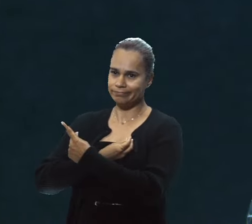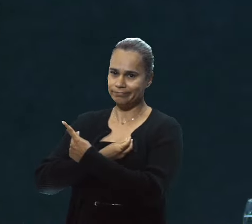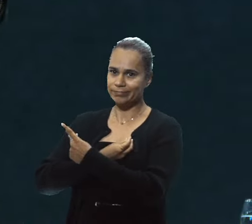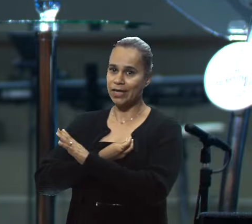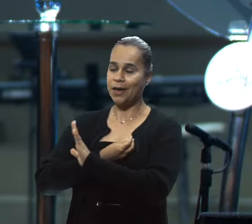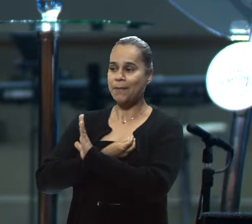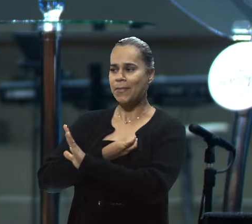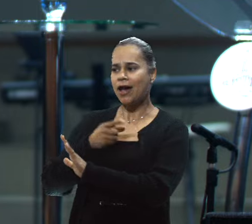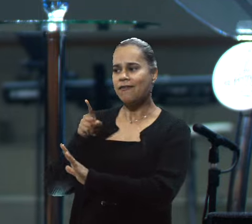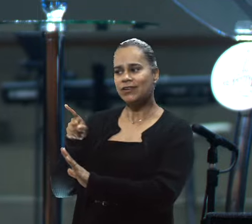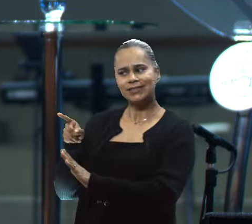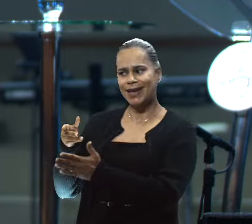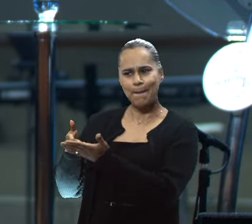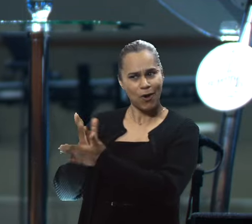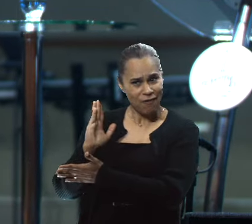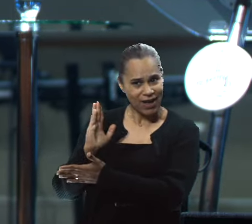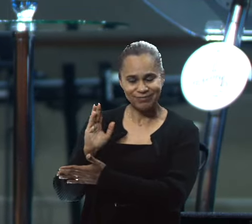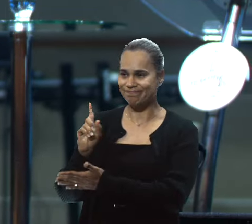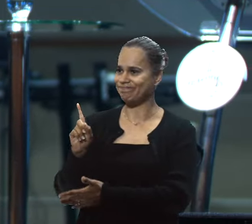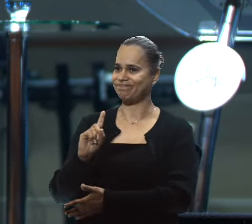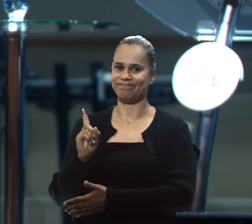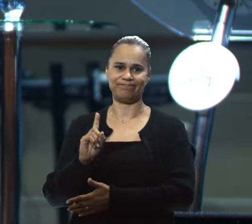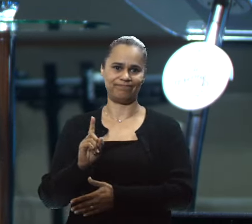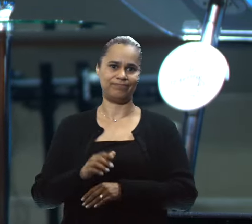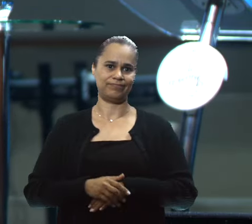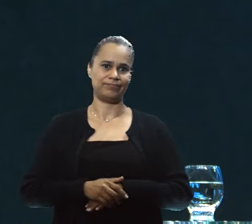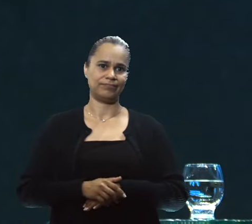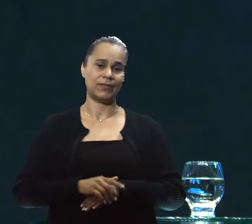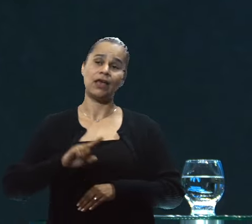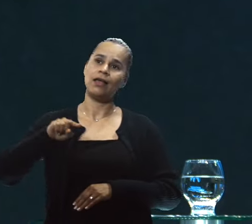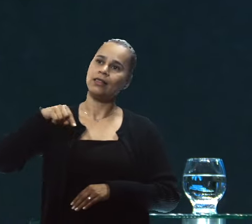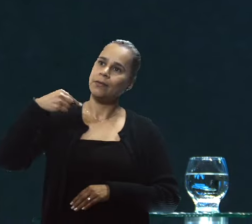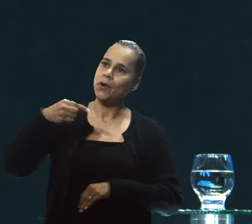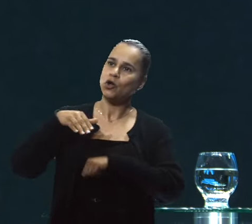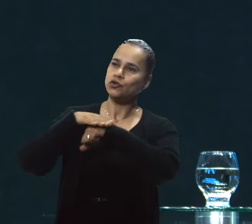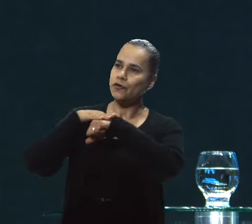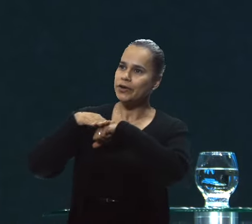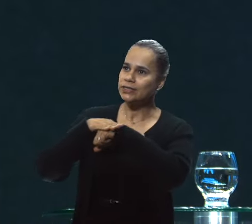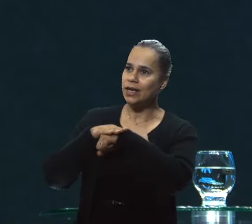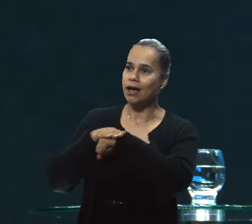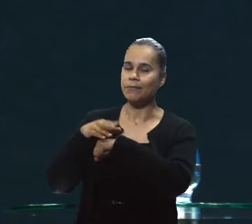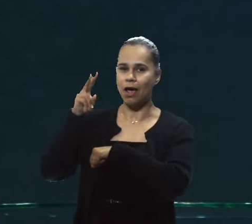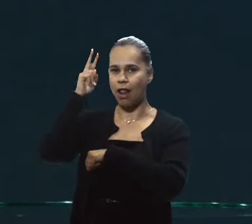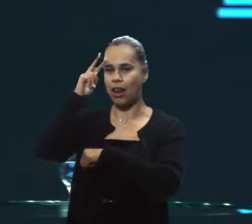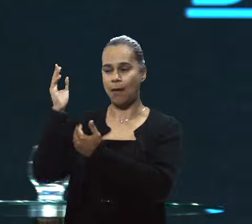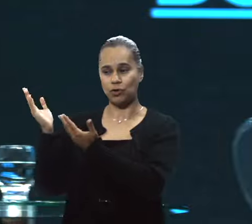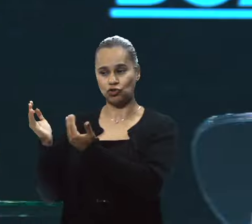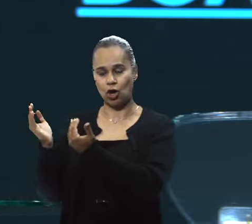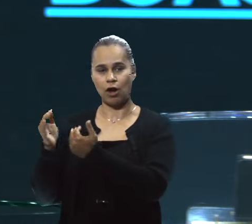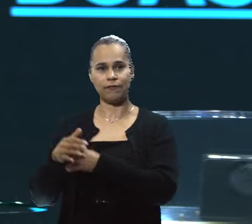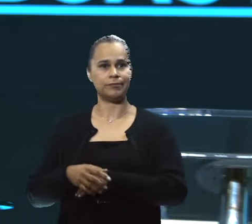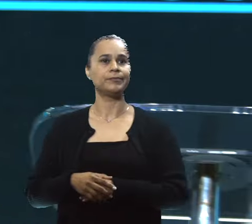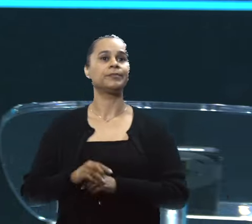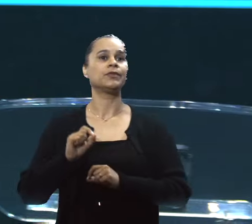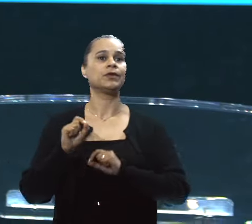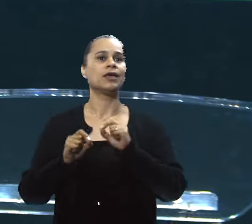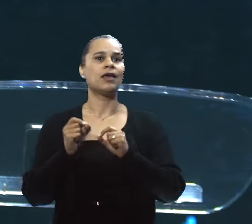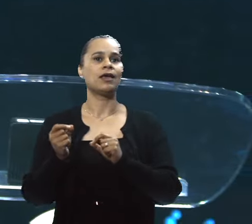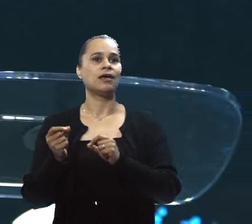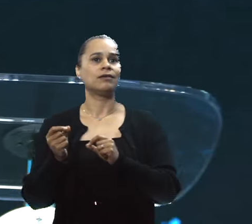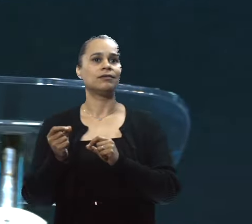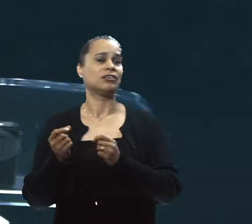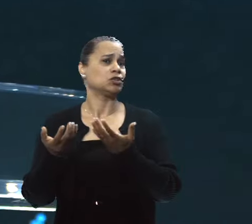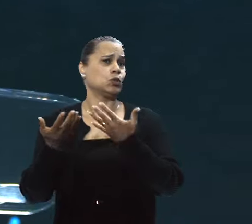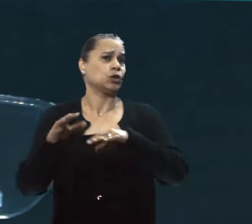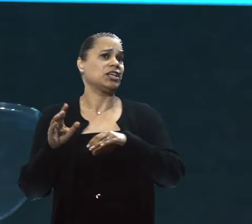mas você não está sendo aprovado. Depois de nós conversarmos, eu lembro que aquele moço, ele não quis voltar